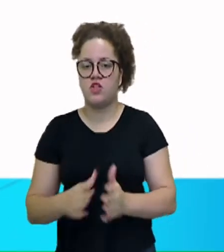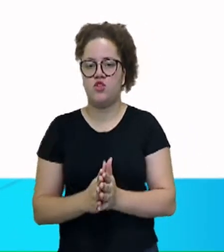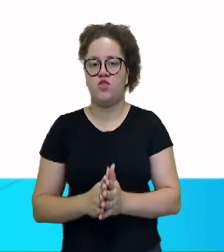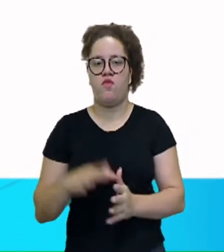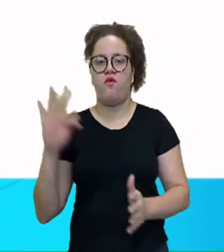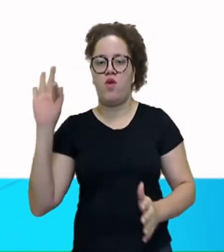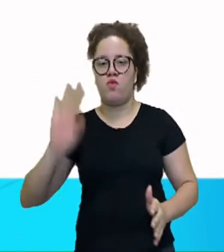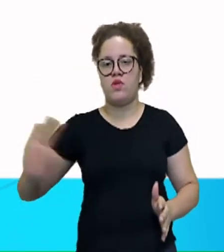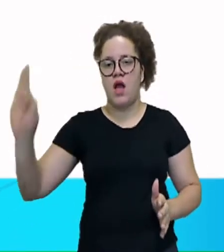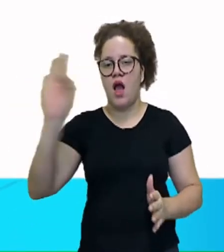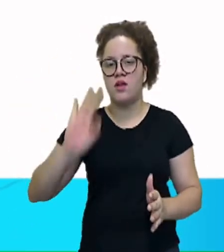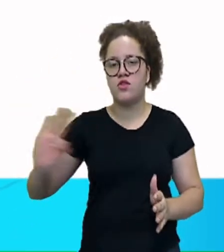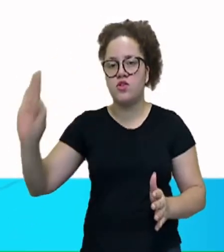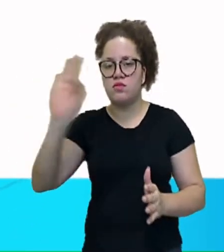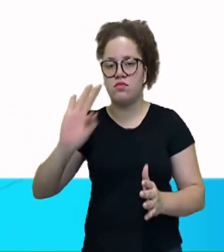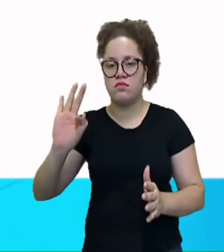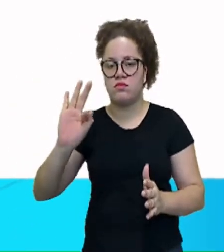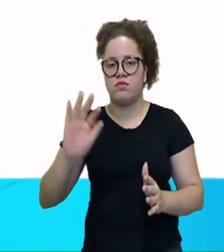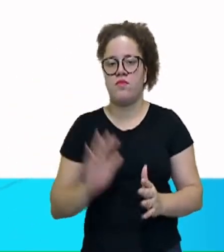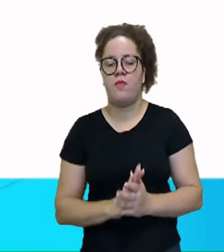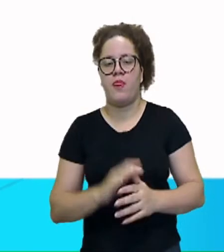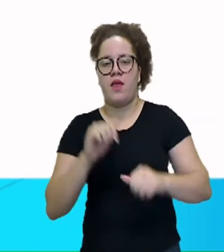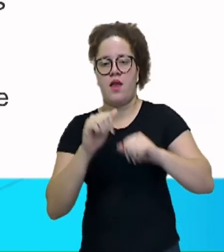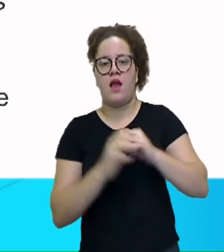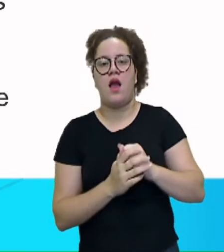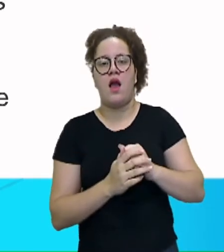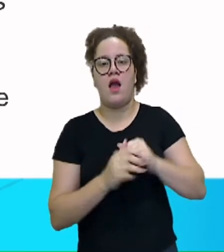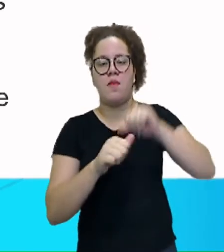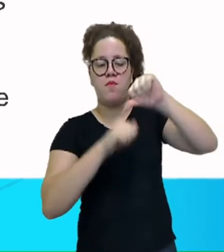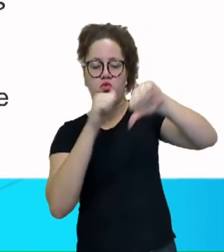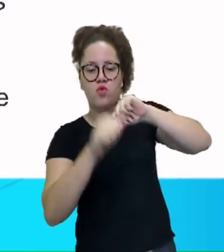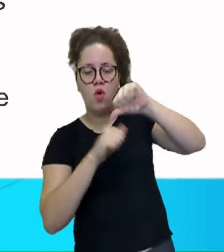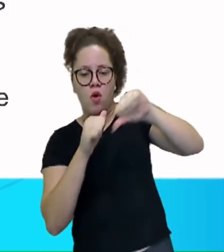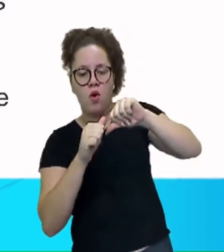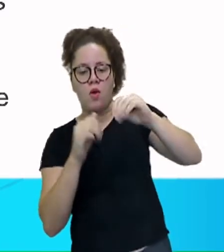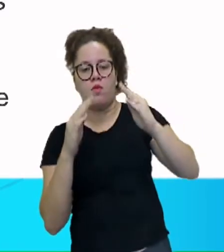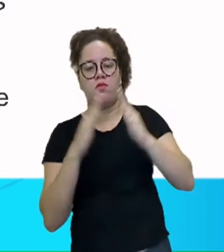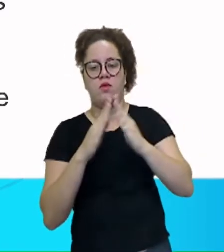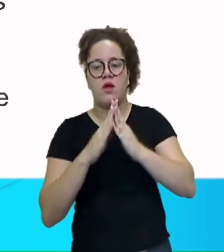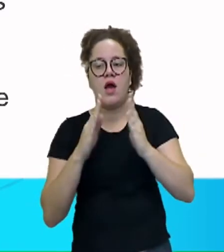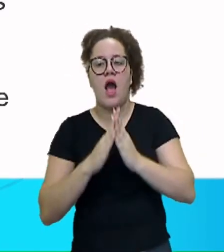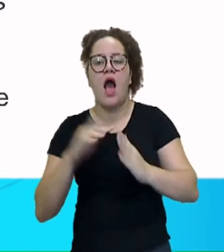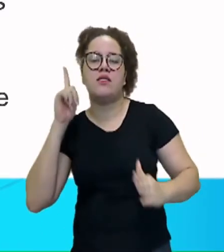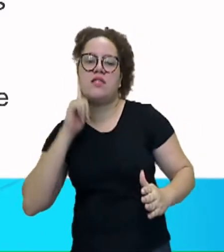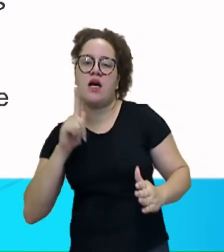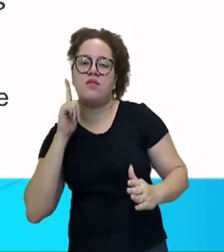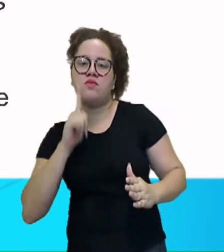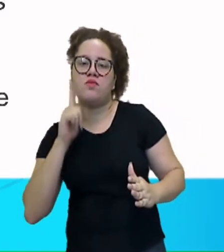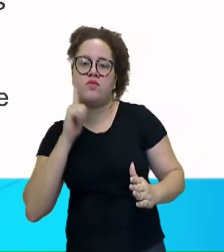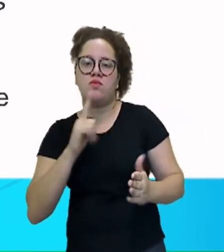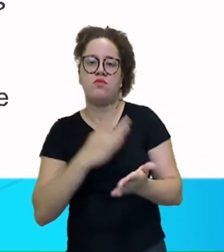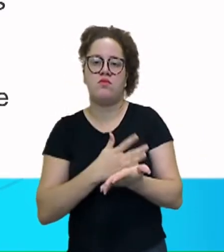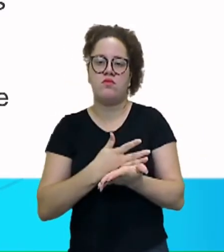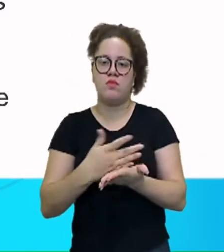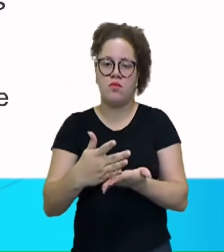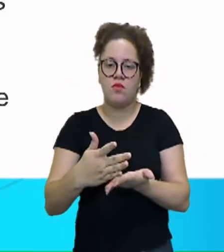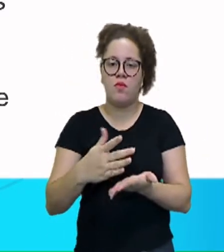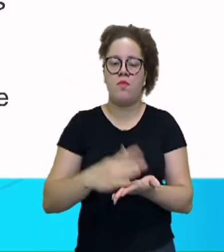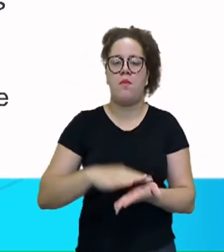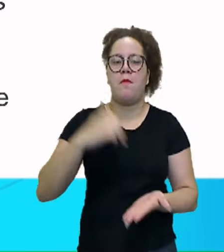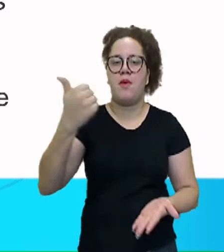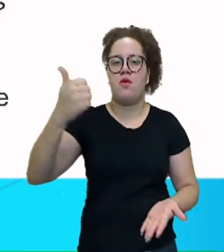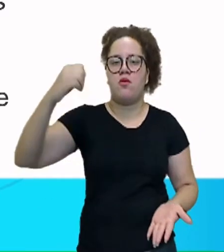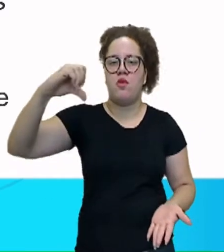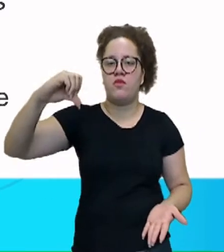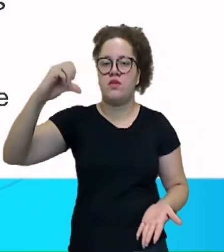e em 1983 ele mudou-se para Nova York. A partir de 1988, Vicky